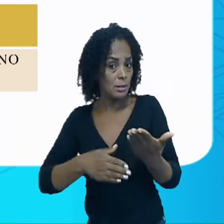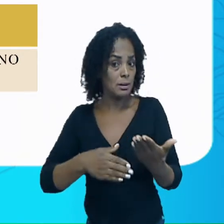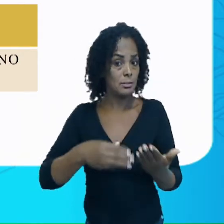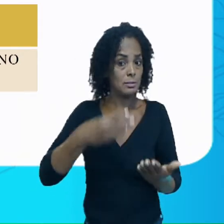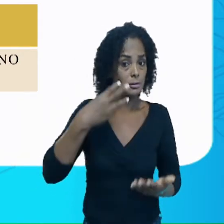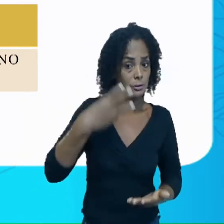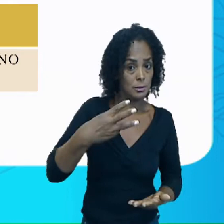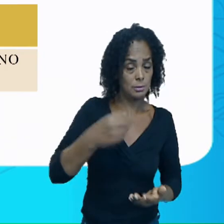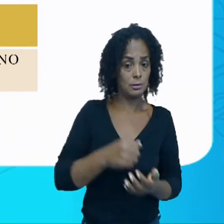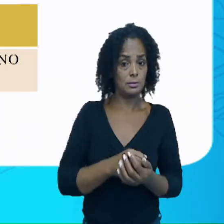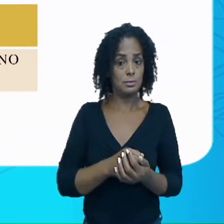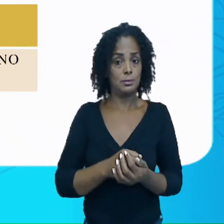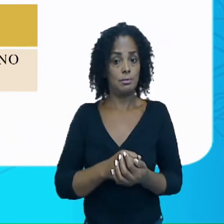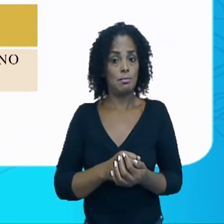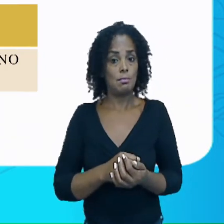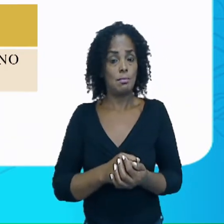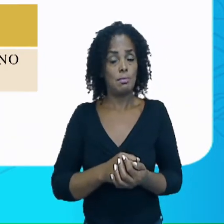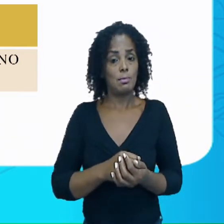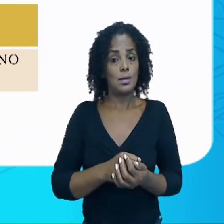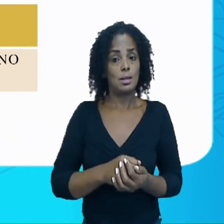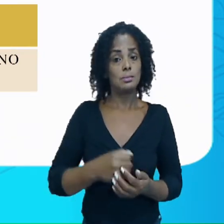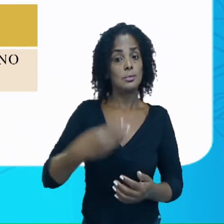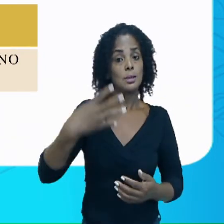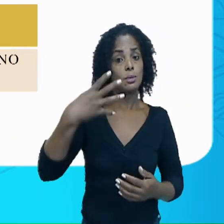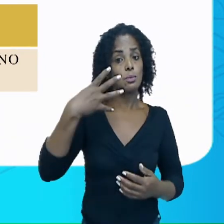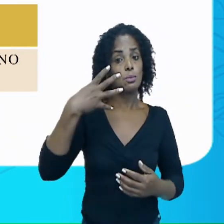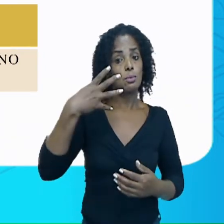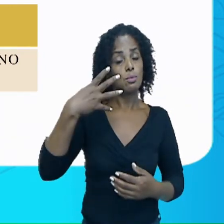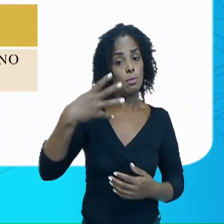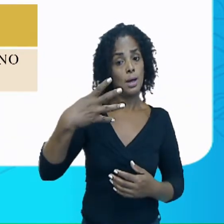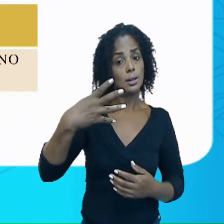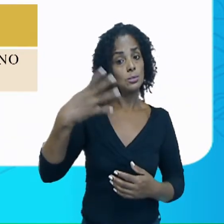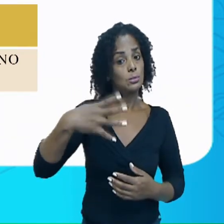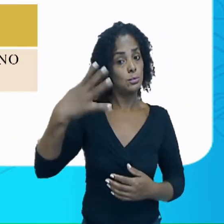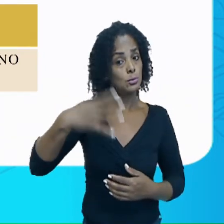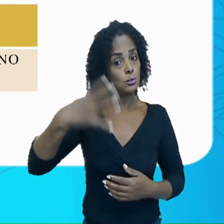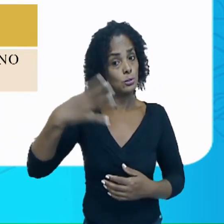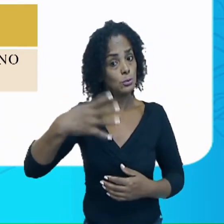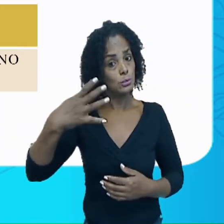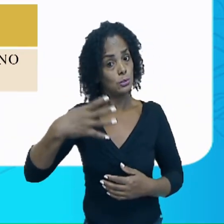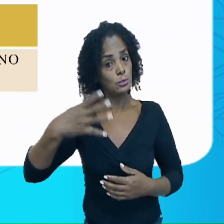3, terço, o 4, quarto,